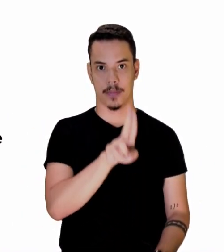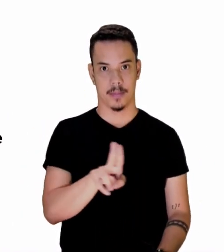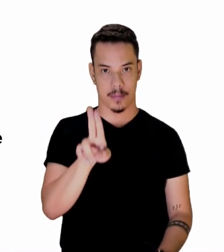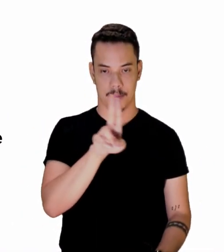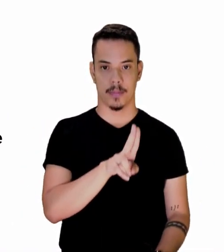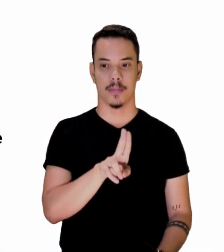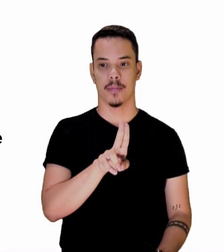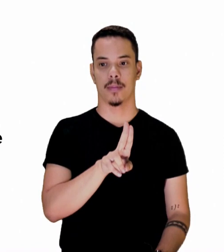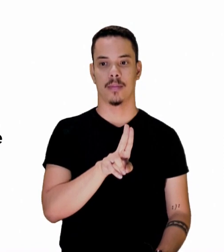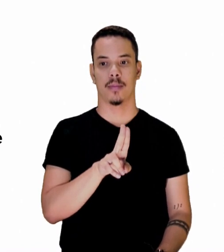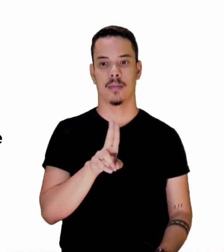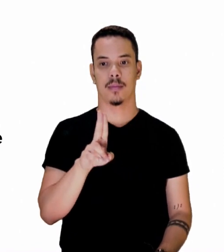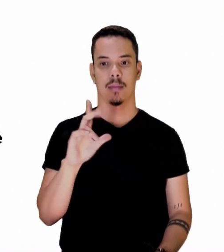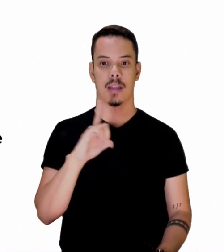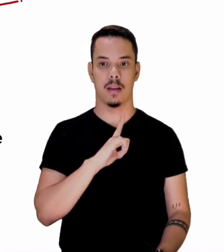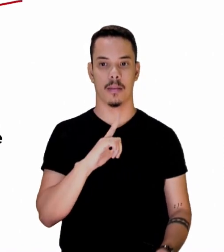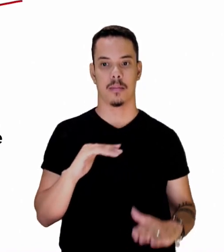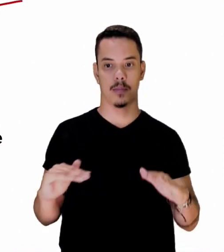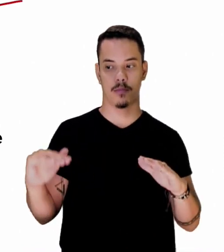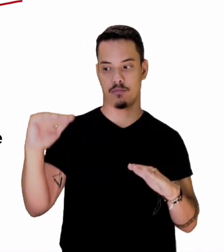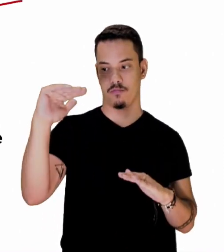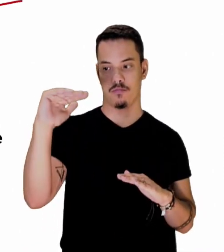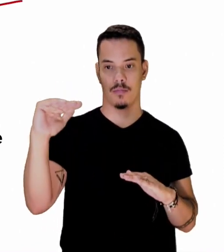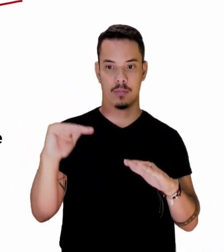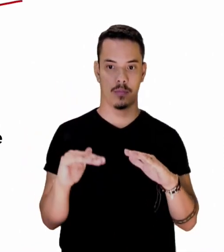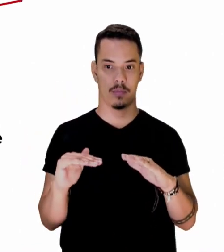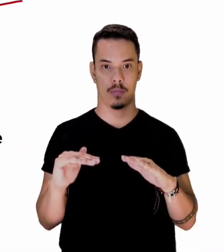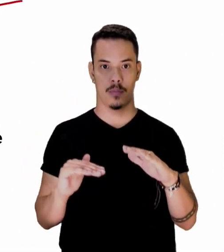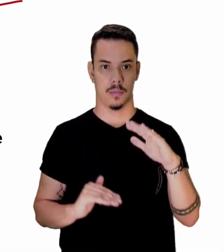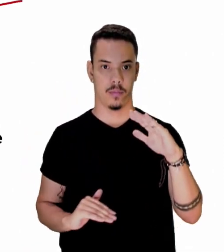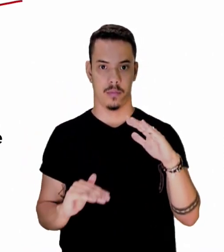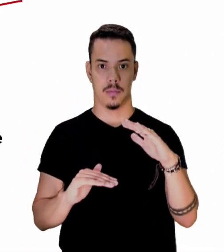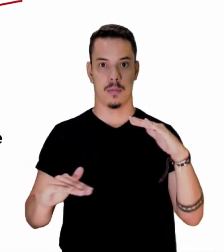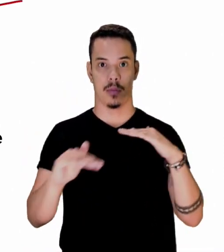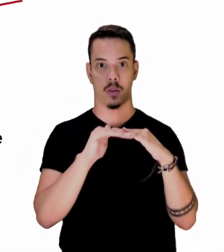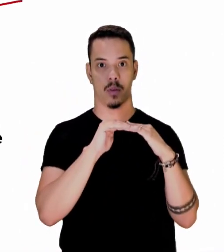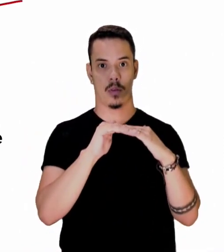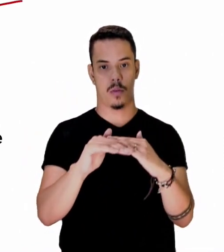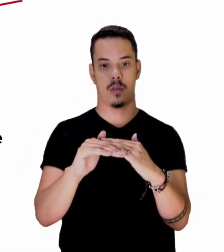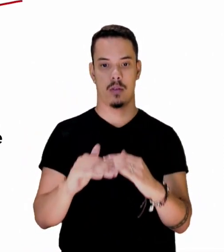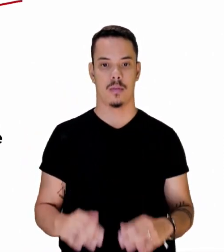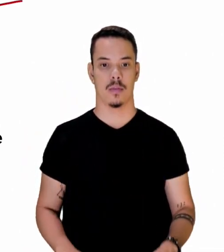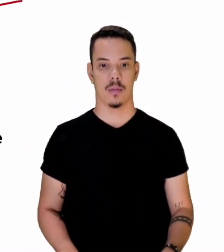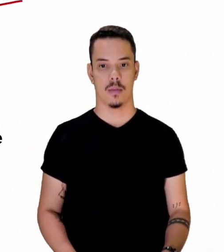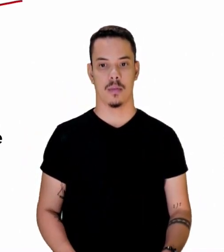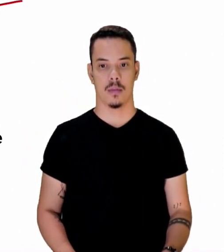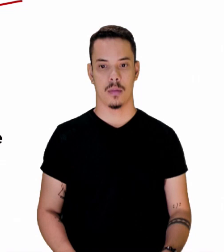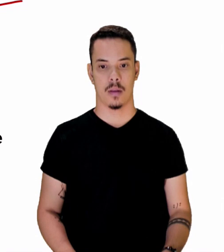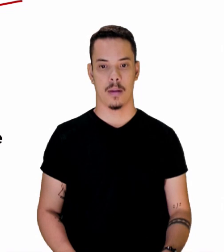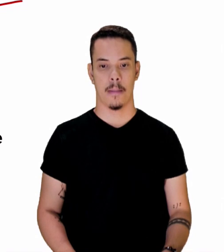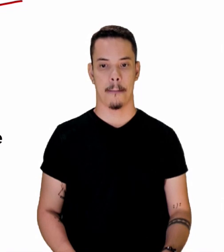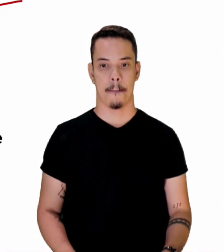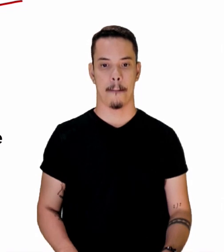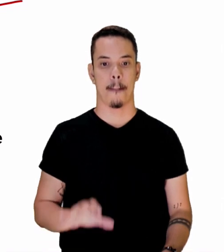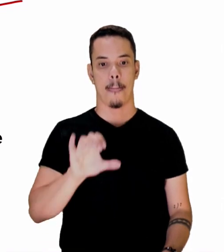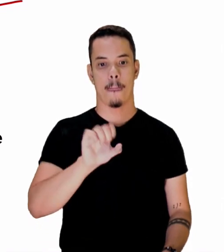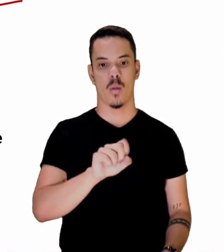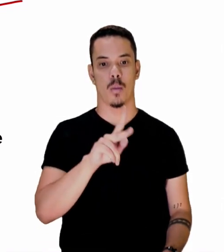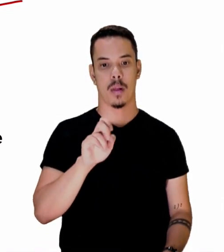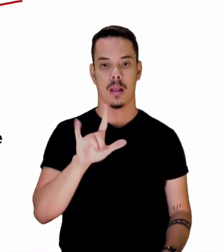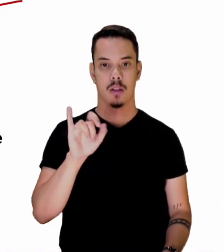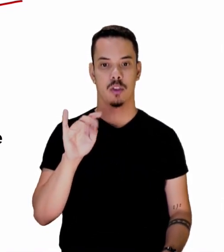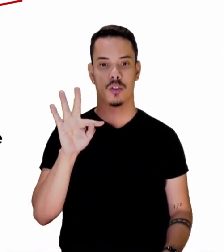comparativo de superioridade, de inferioridade e de igualdade. E o superlativo absoluto, o superlativo, ele pode